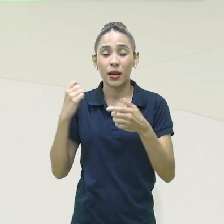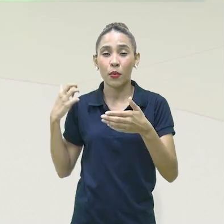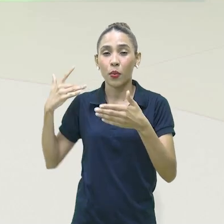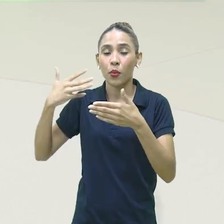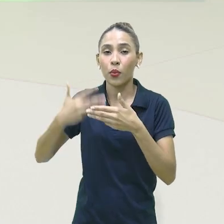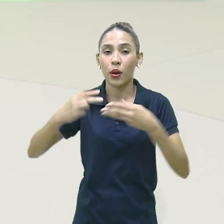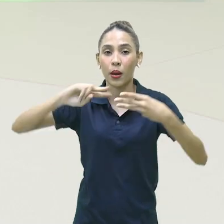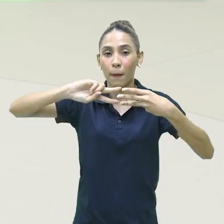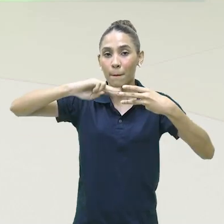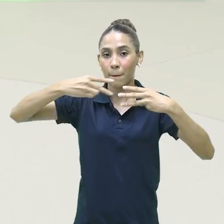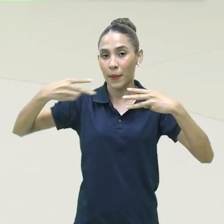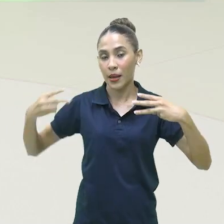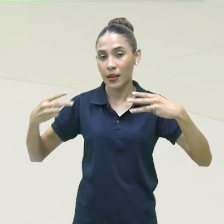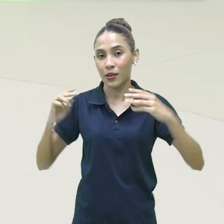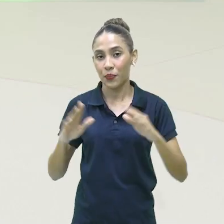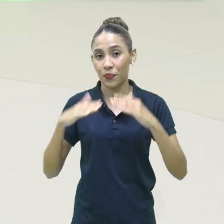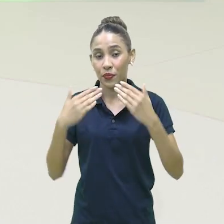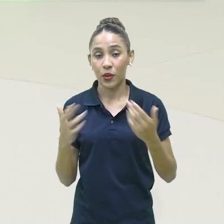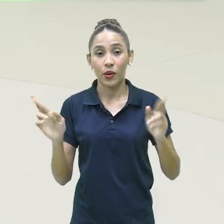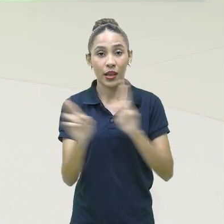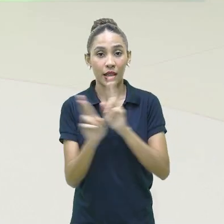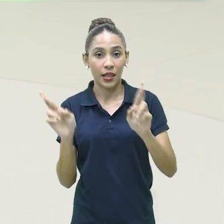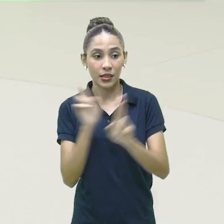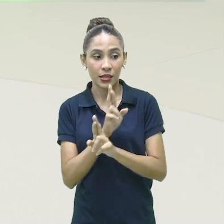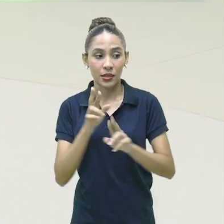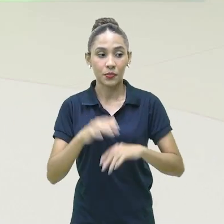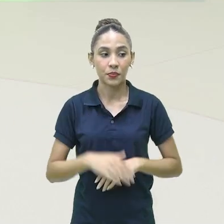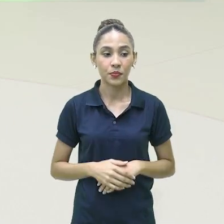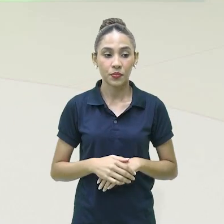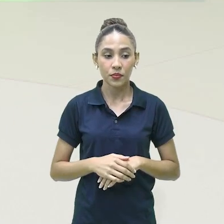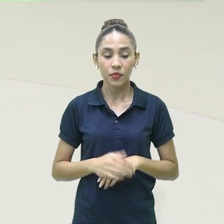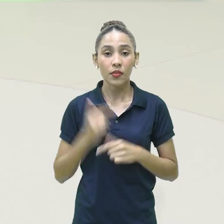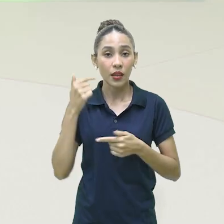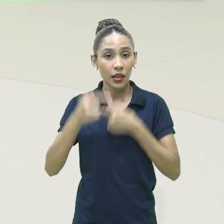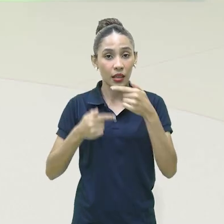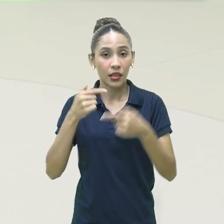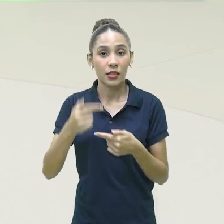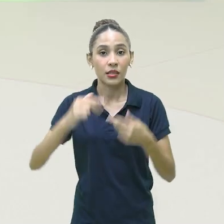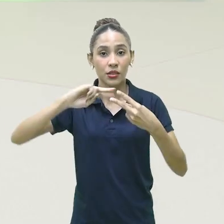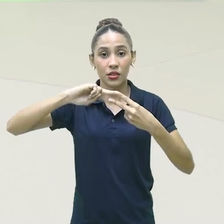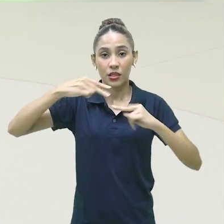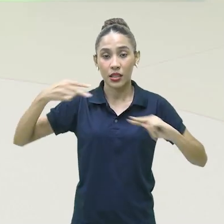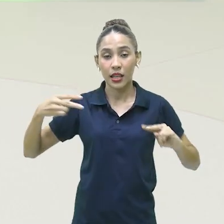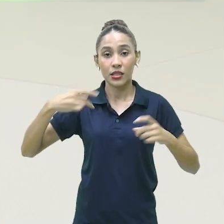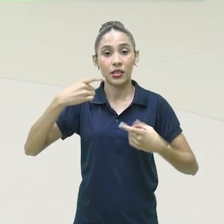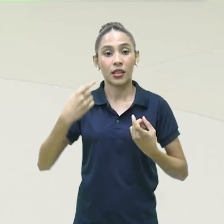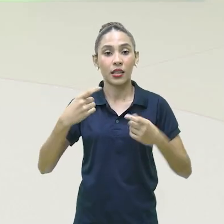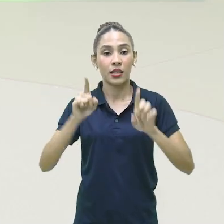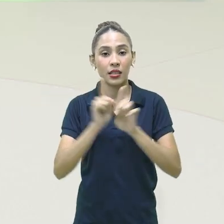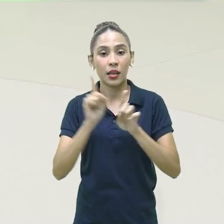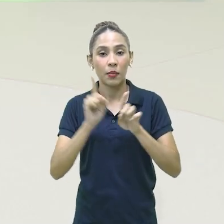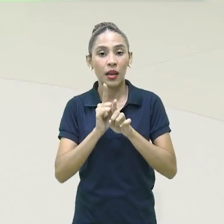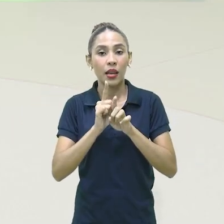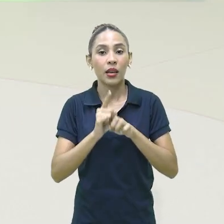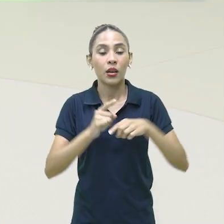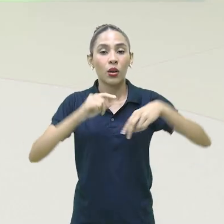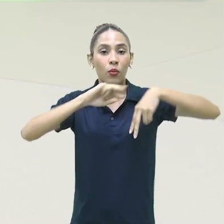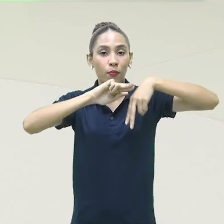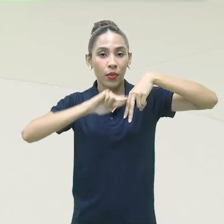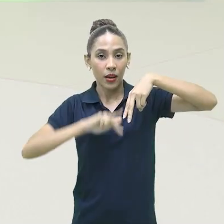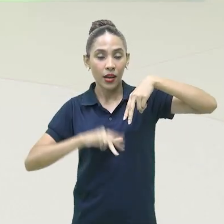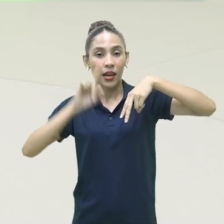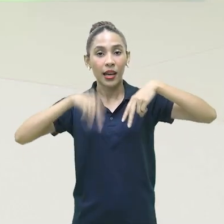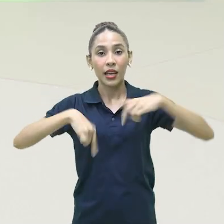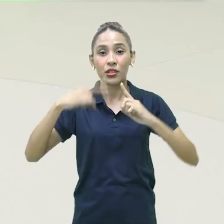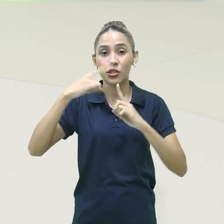Mendel. Então, a relação entre a herança genética e o sexo é um dos